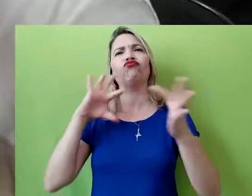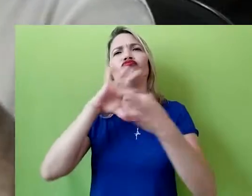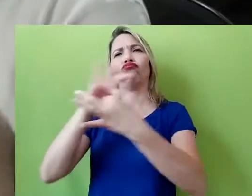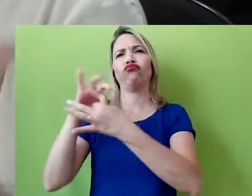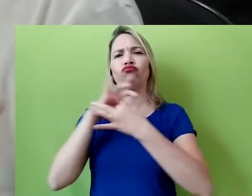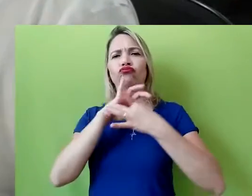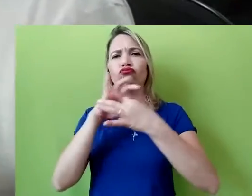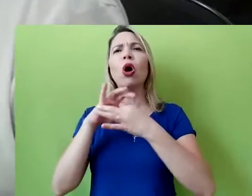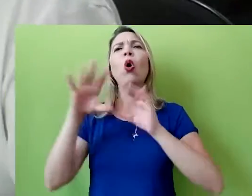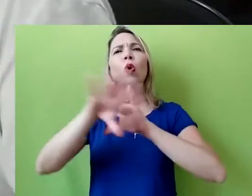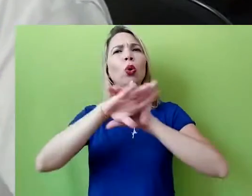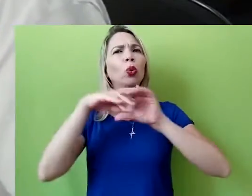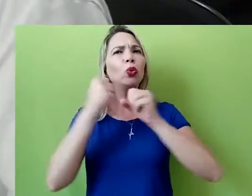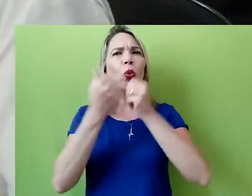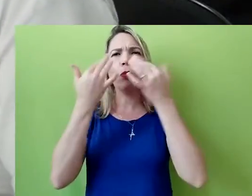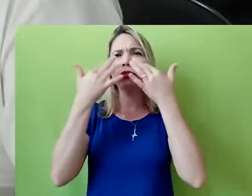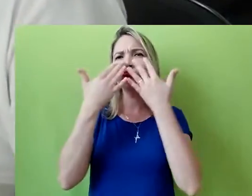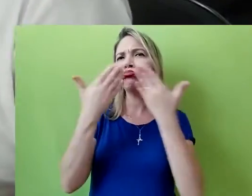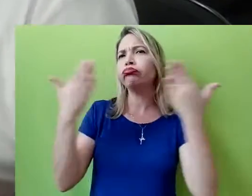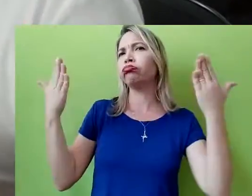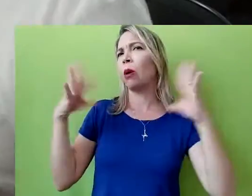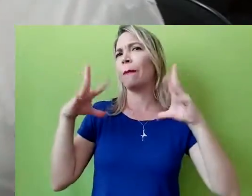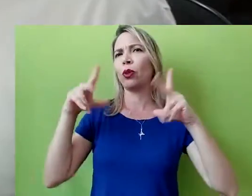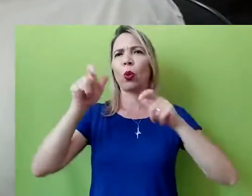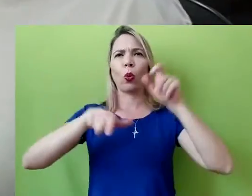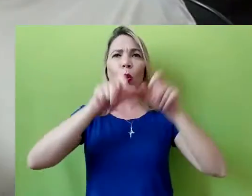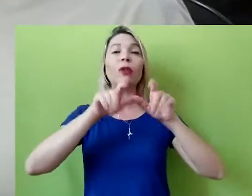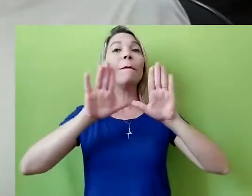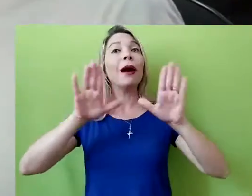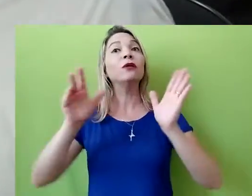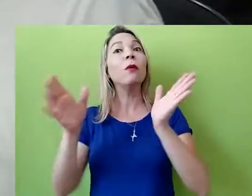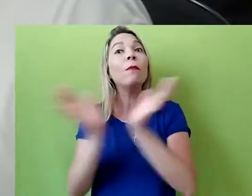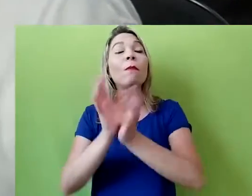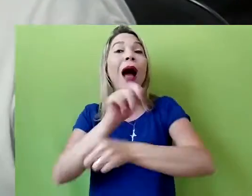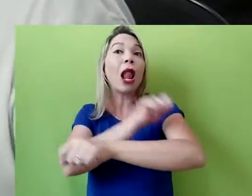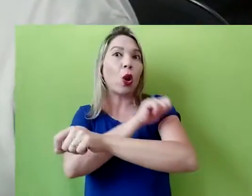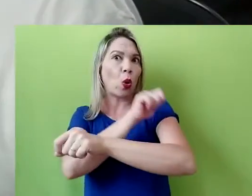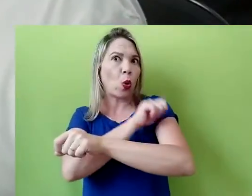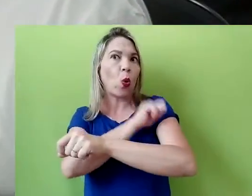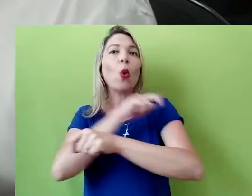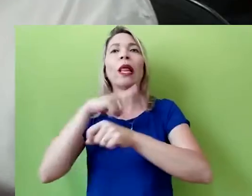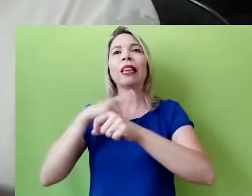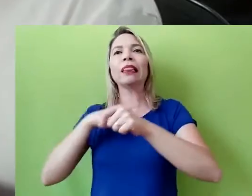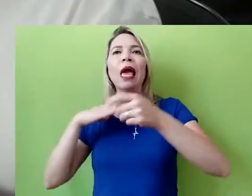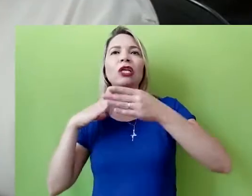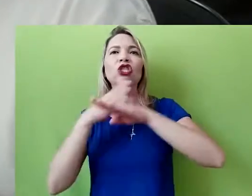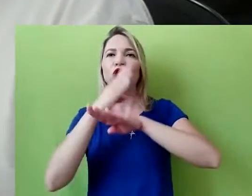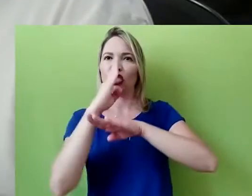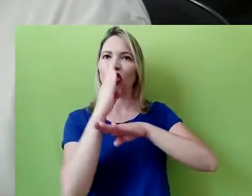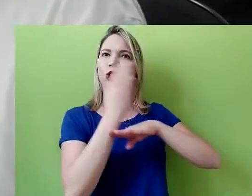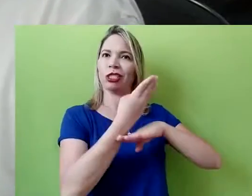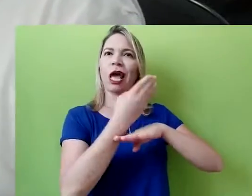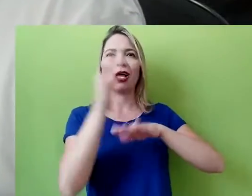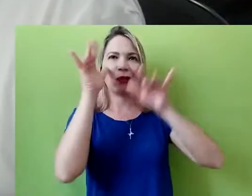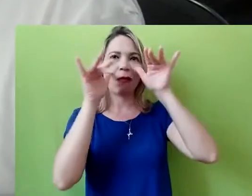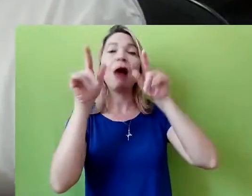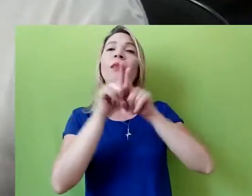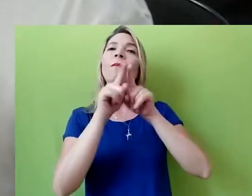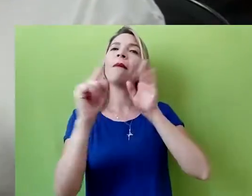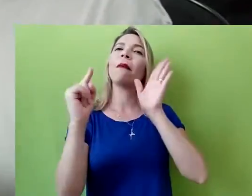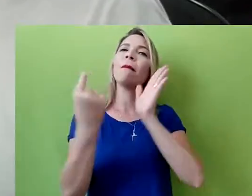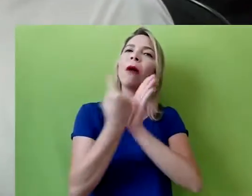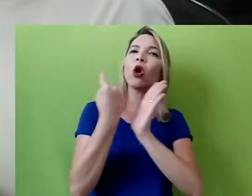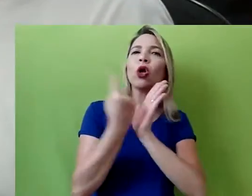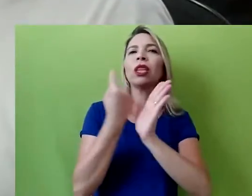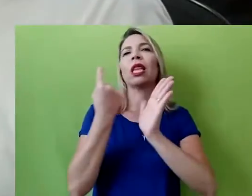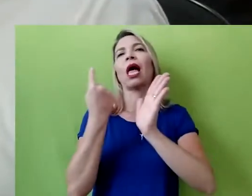todo, vai estar aberto no YouTube aí para todo mundo, né? Mas a galera de publicidade e propaganda vai ter um canal aí, um acesso para as